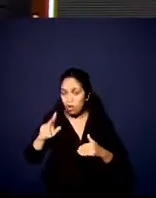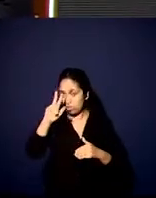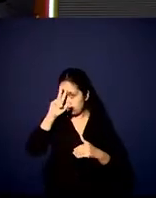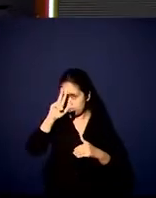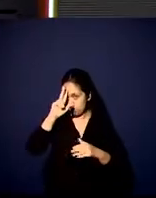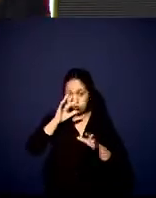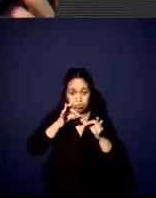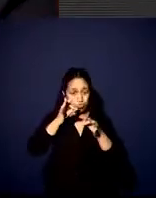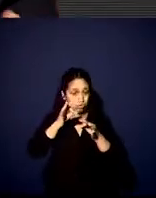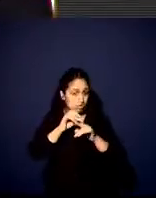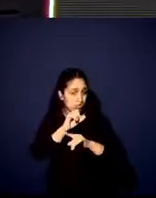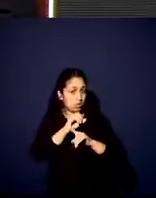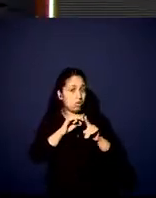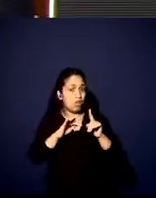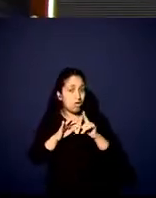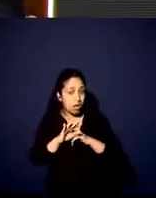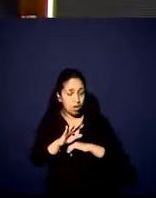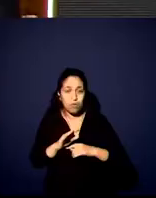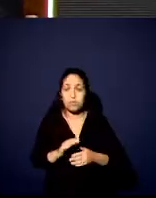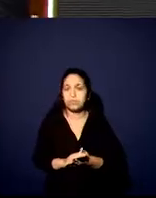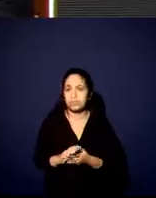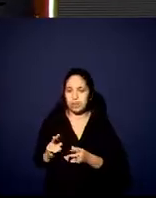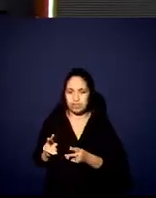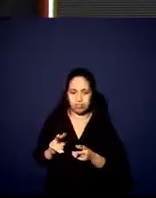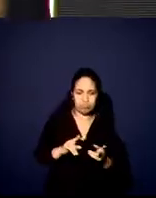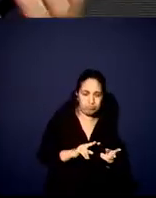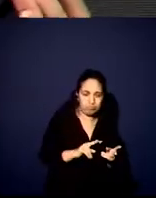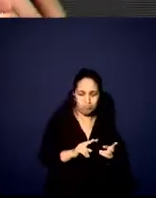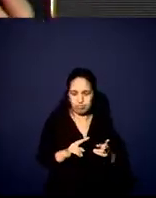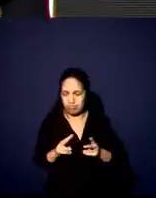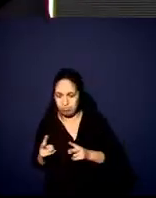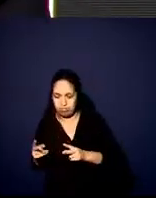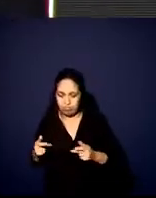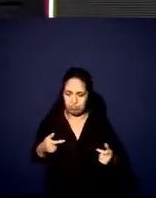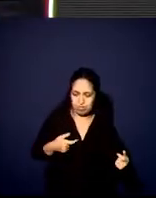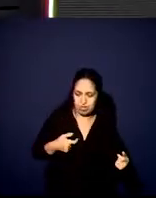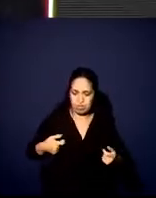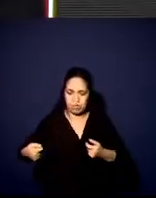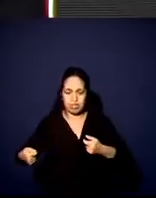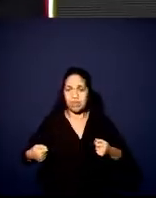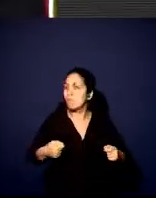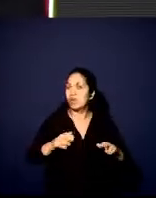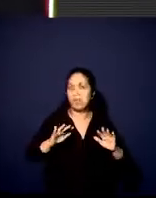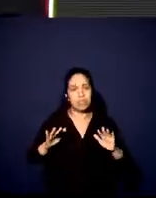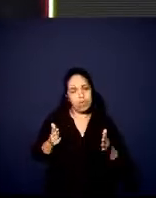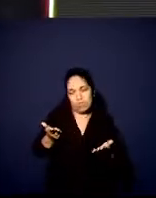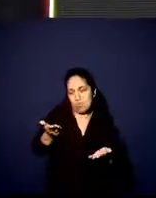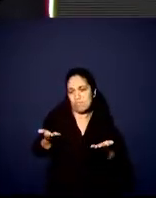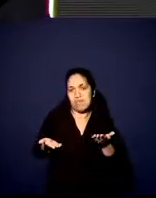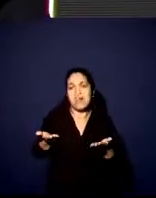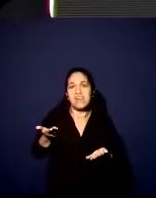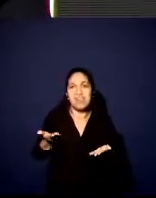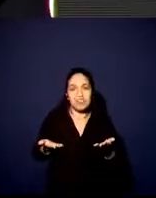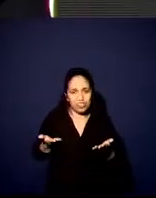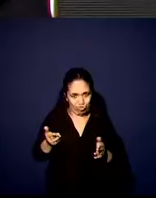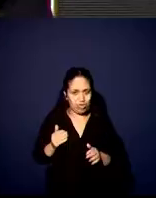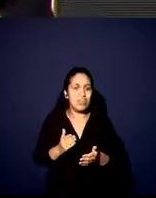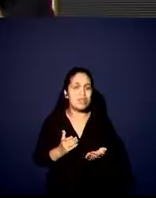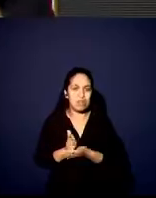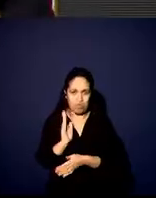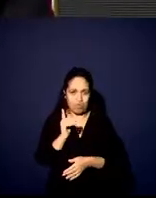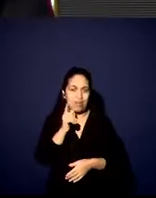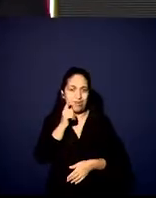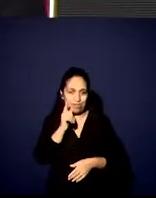social mas que não descambie nem para um lado excessivamente nem para outro seja um texto moderado esse terá aprovação Então